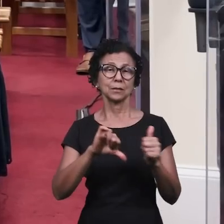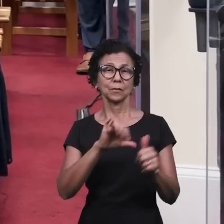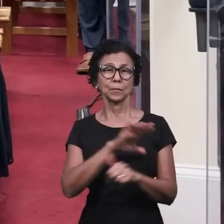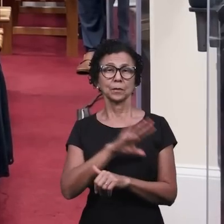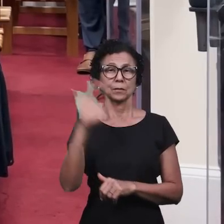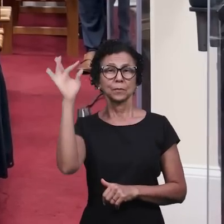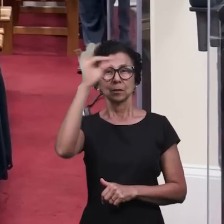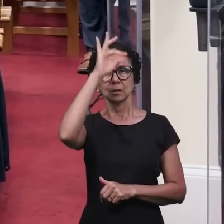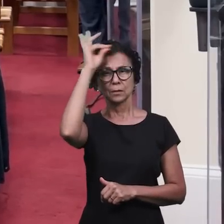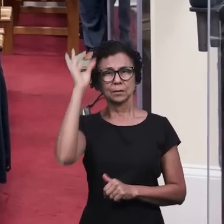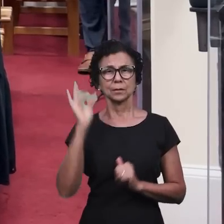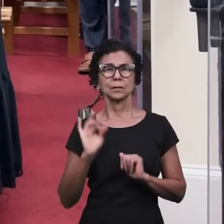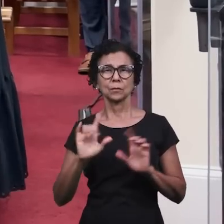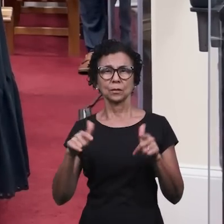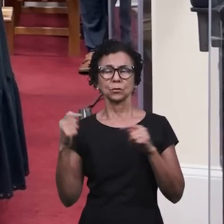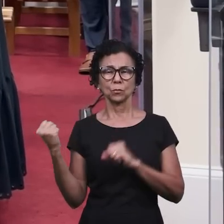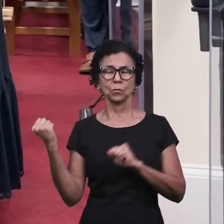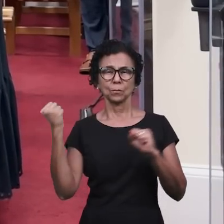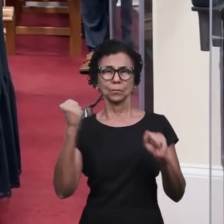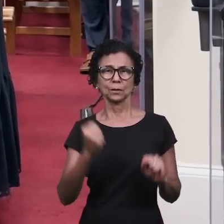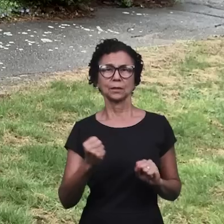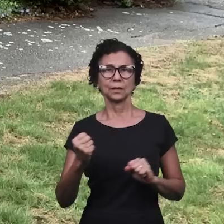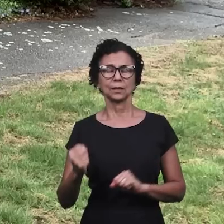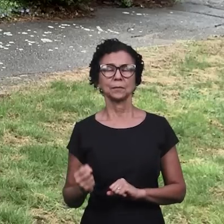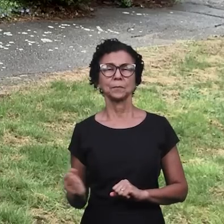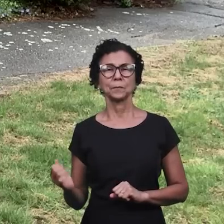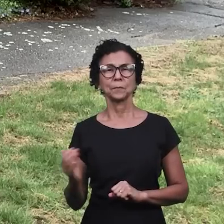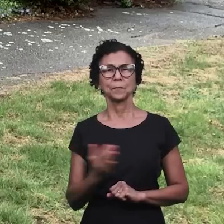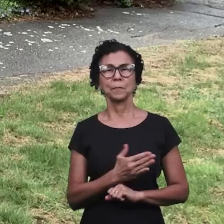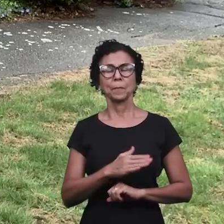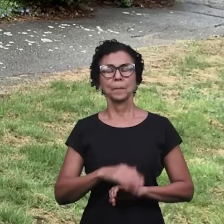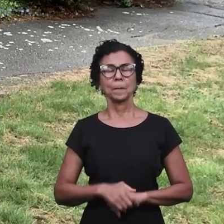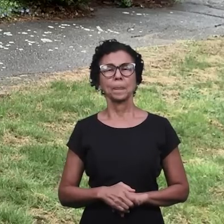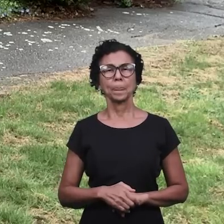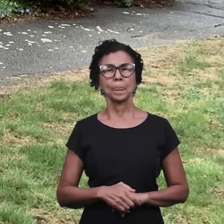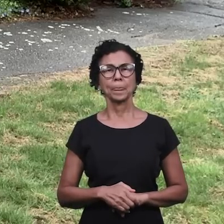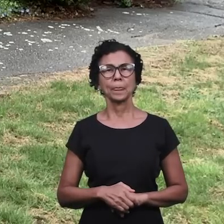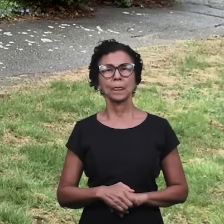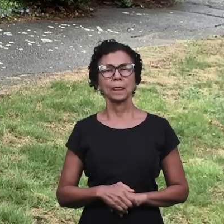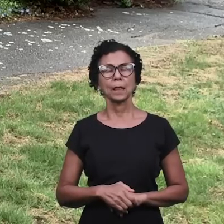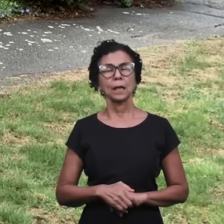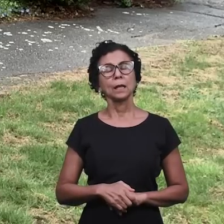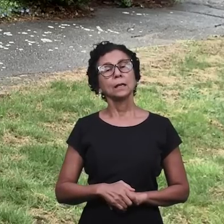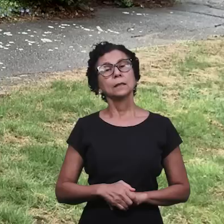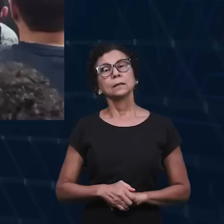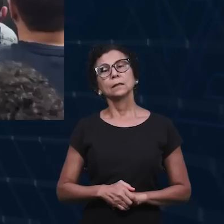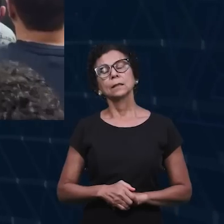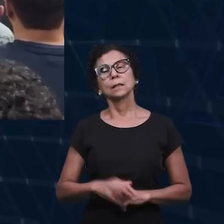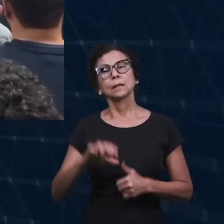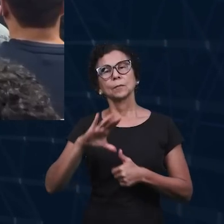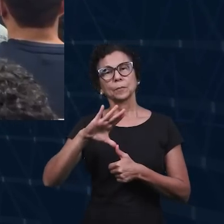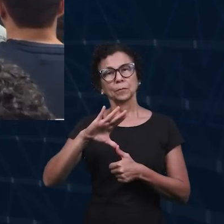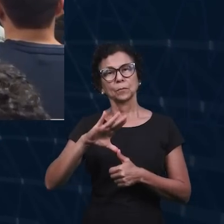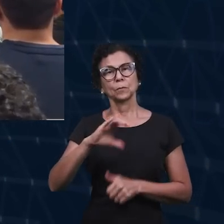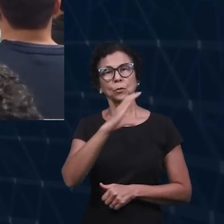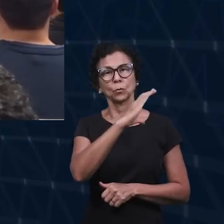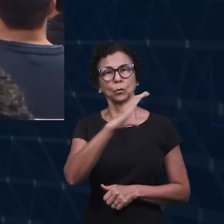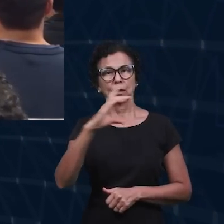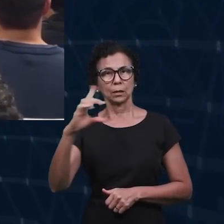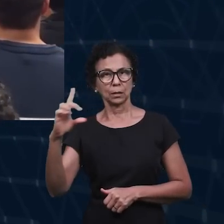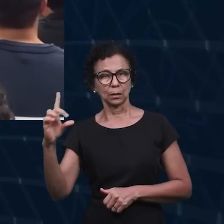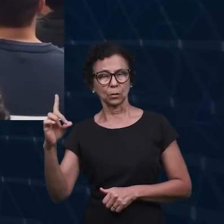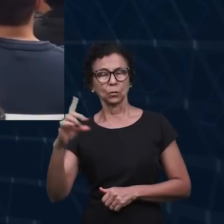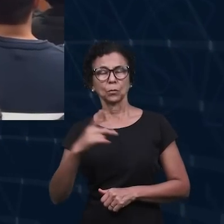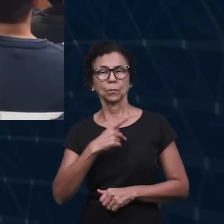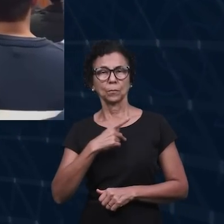de forma poderosa, glórias a Deus. O coordenador da ICM na América do Norte, pastor Ronildo Scherrer, trouxe uma